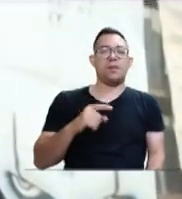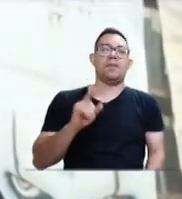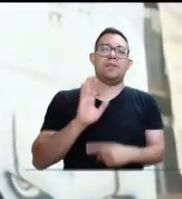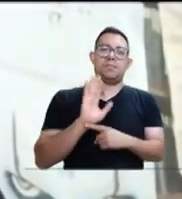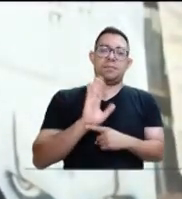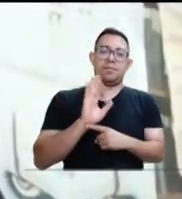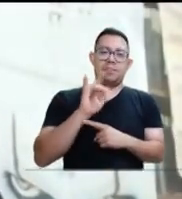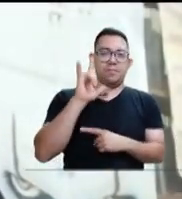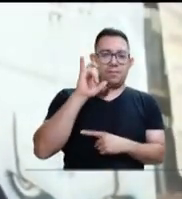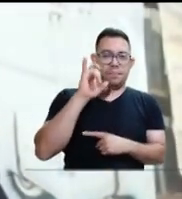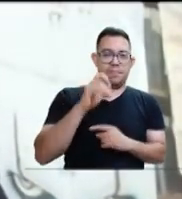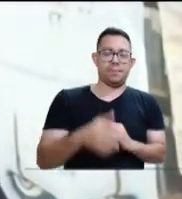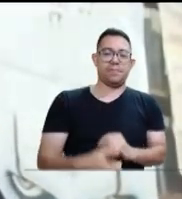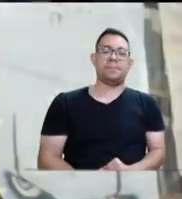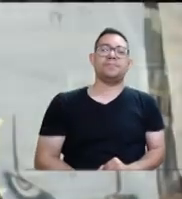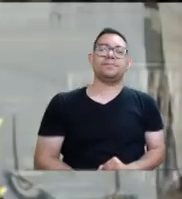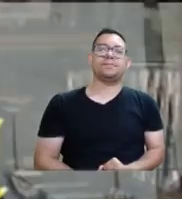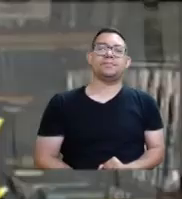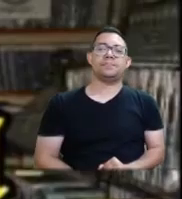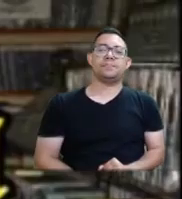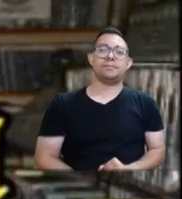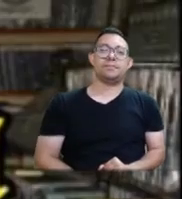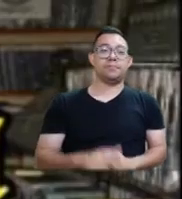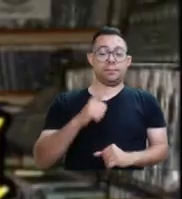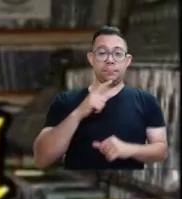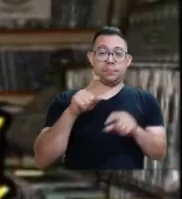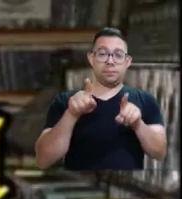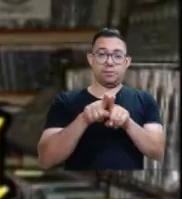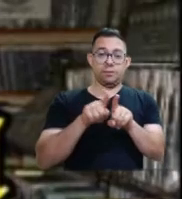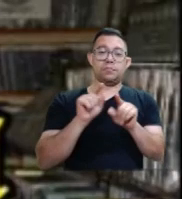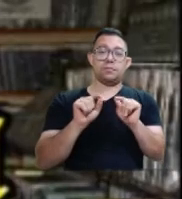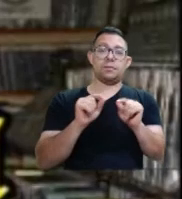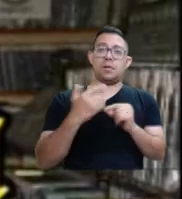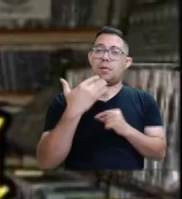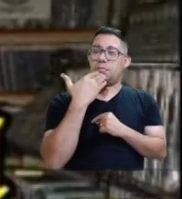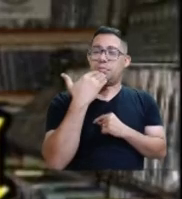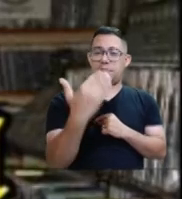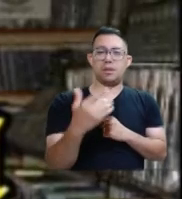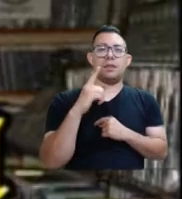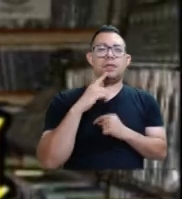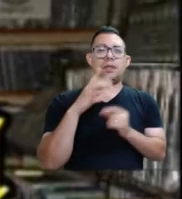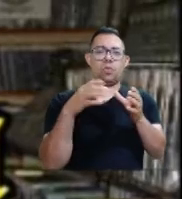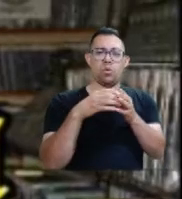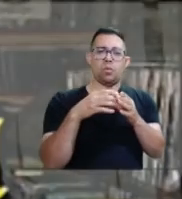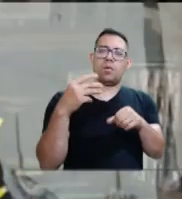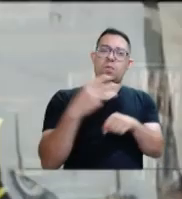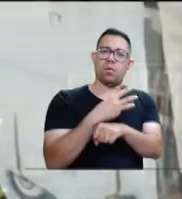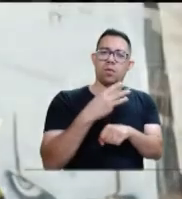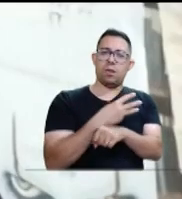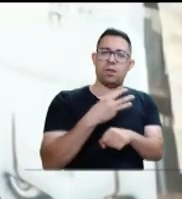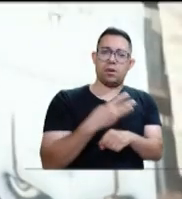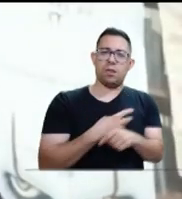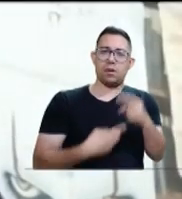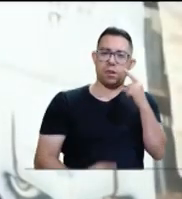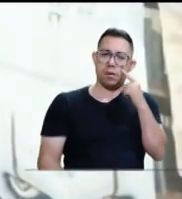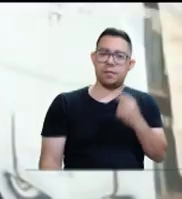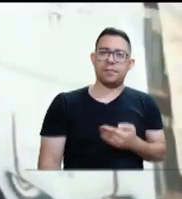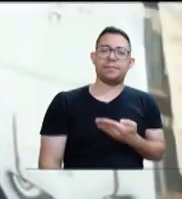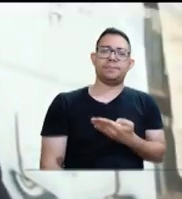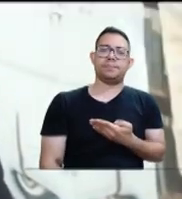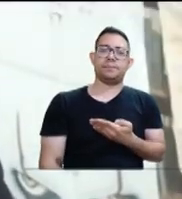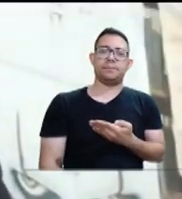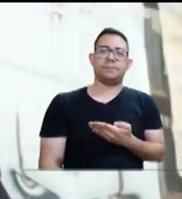Entre lá no Instagram e conheça a nossa videolocadora. Nós temos também, né, quem quiser pedir, o nosso grupo de leilões, tá?